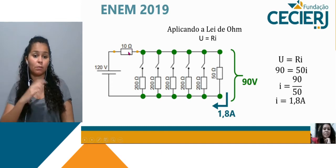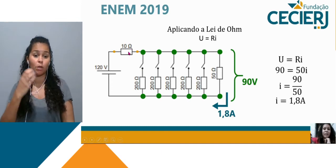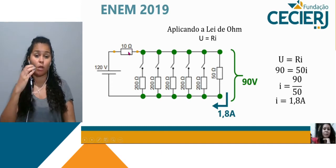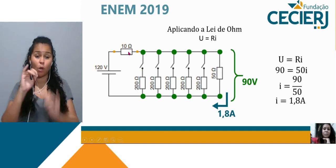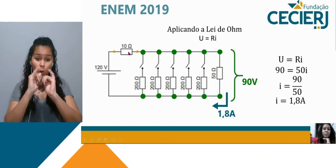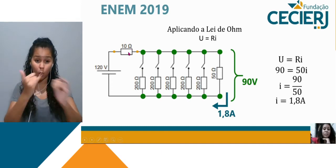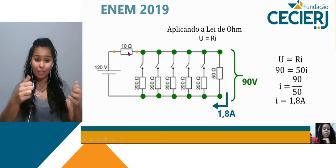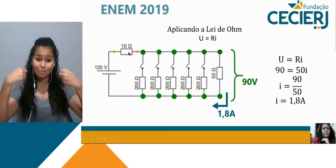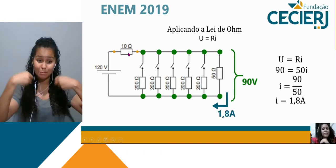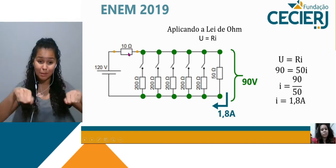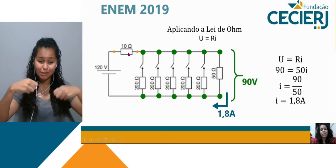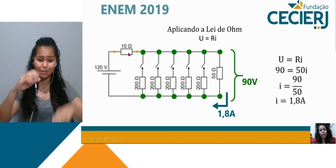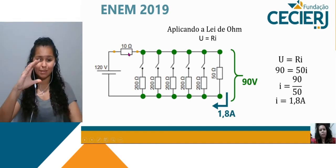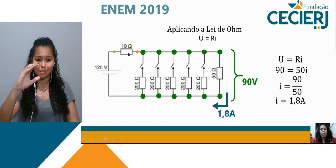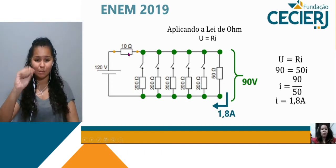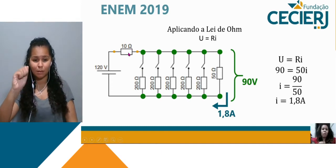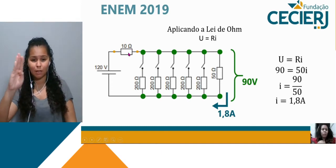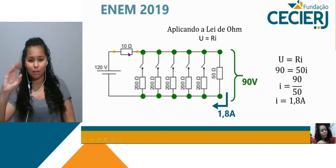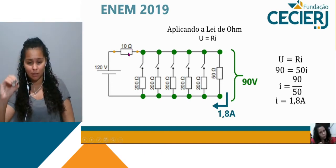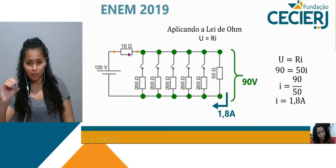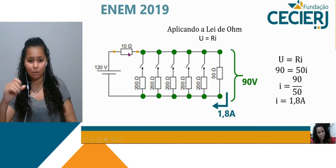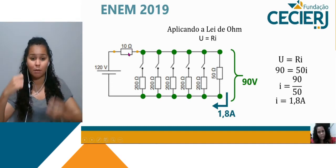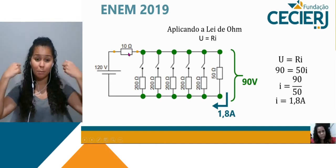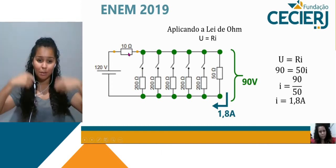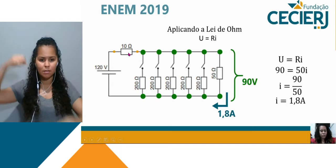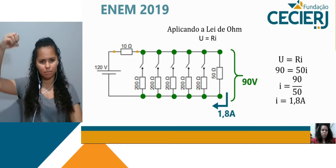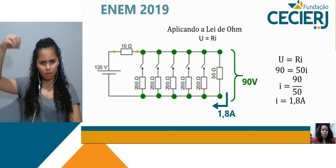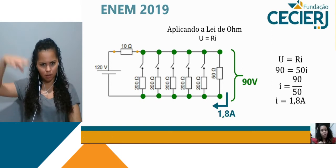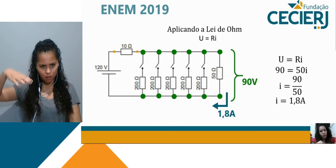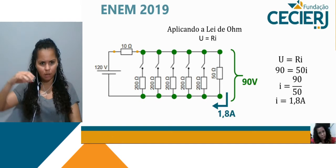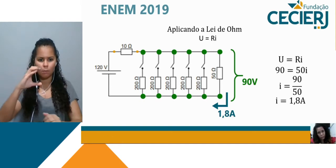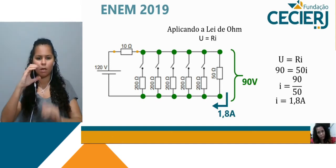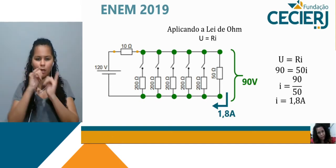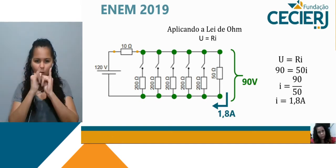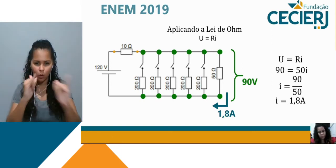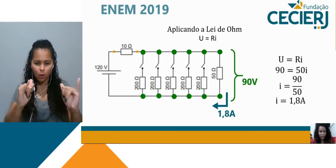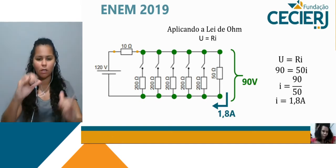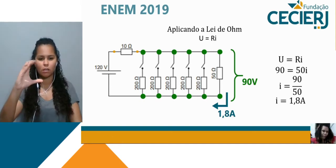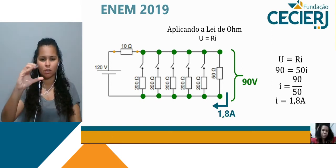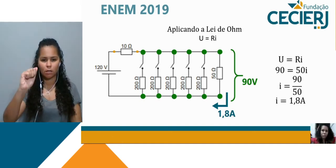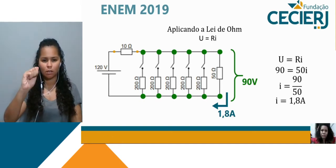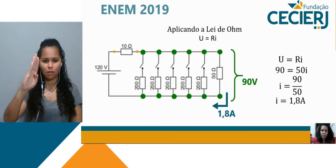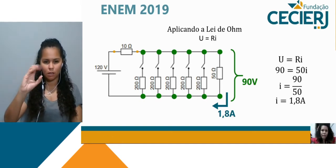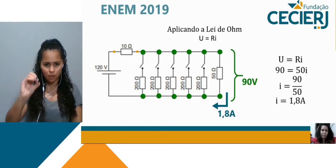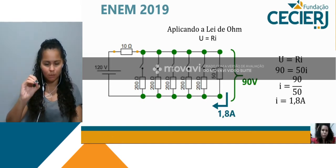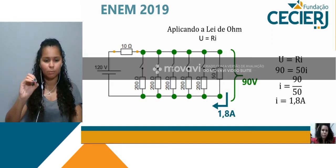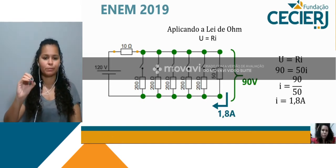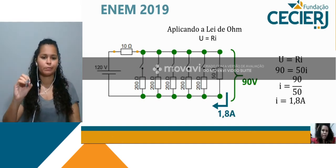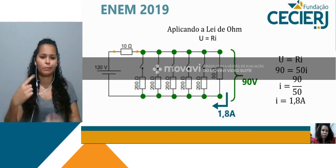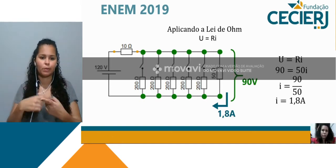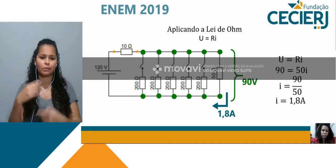que vai passar no cabo. Então, eu preciso dar corrente para as lâmpadas, corrente para o cabo, porque já que o cabo está